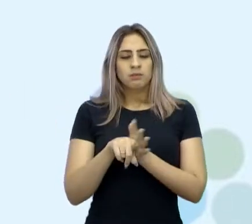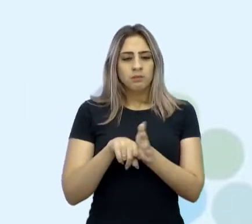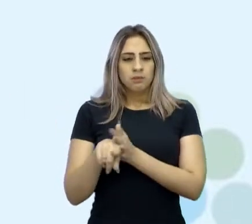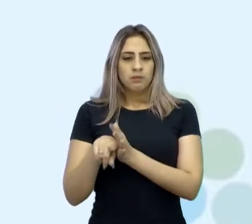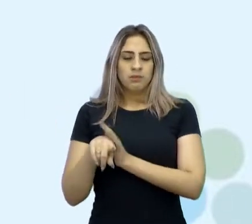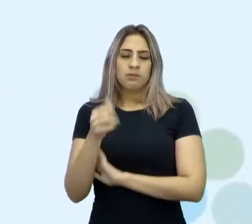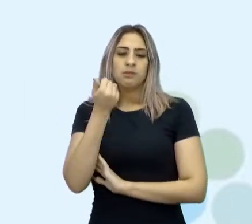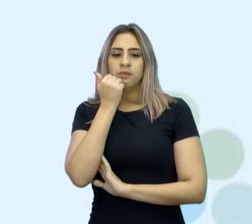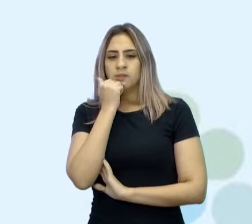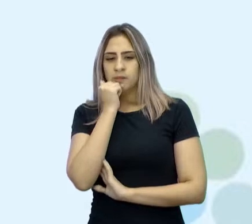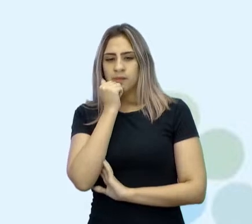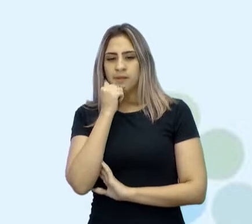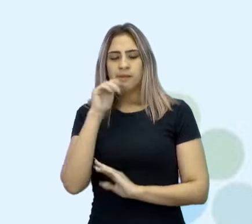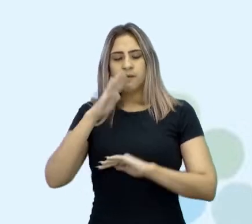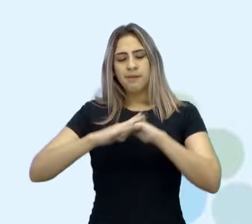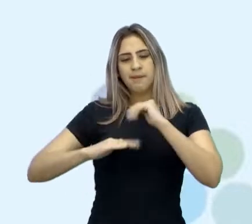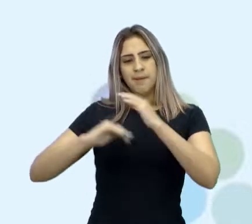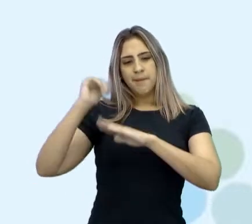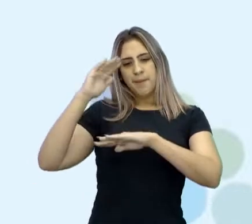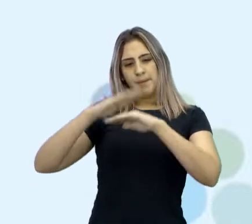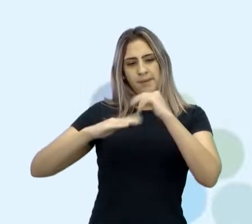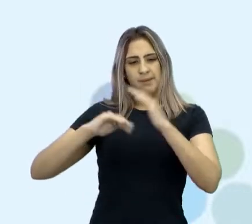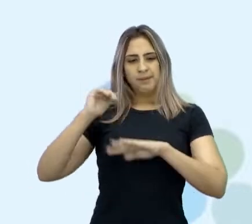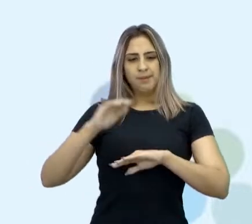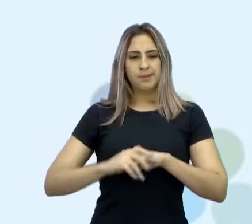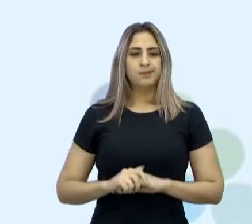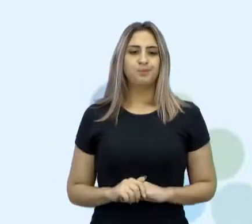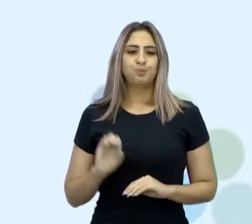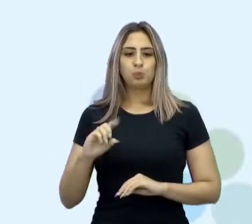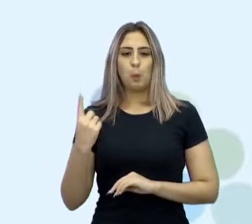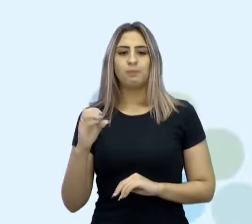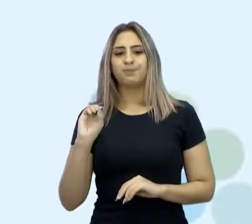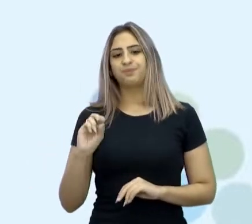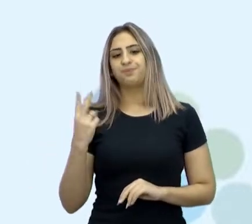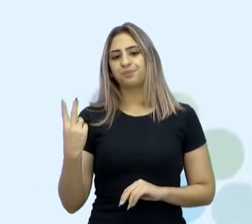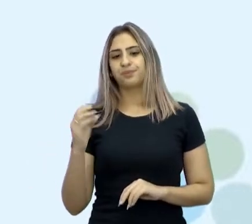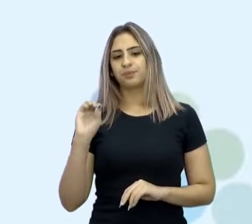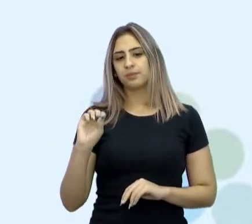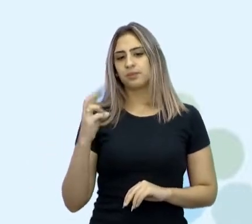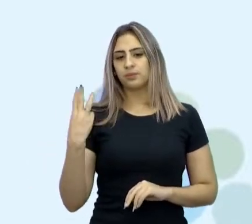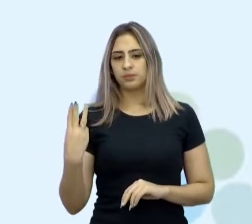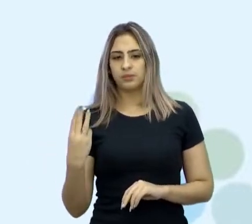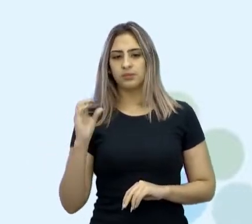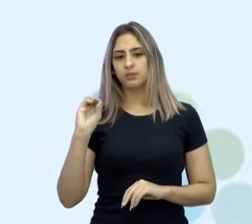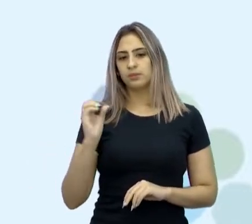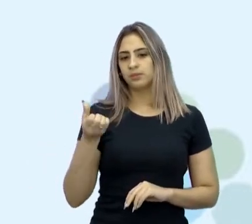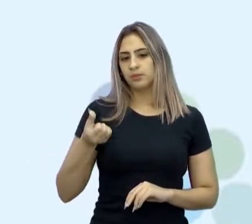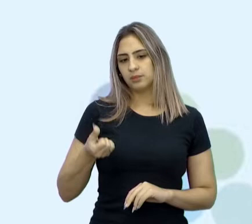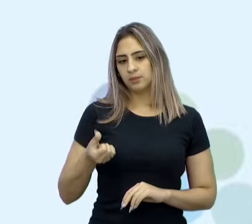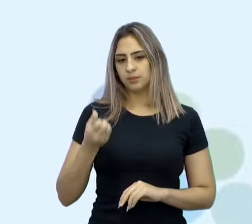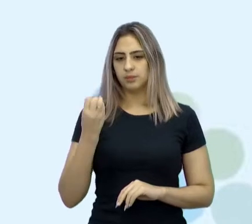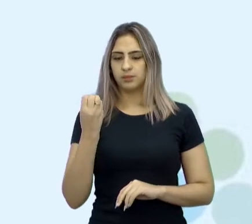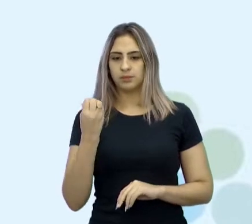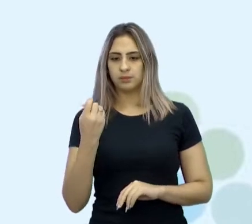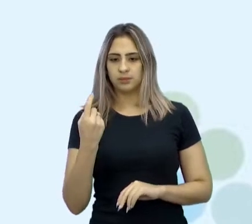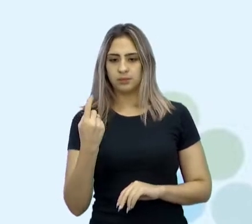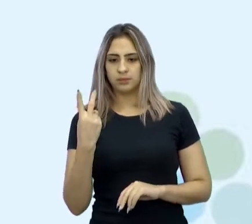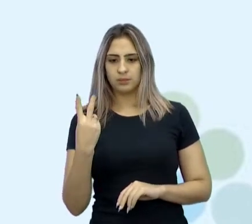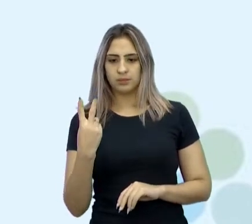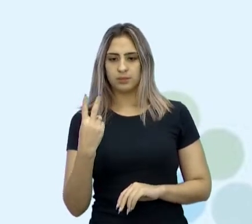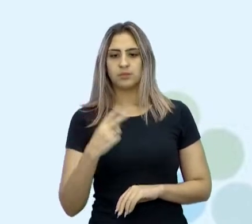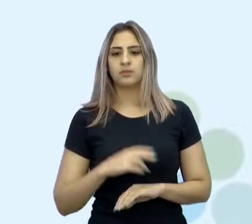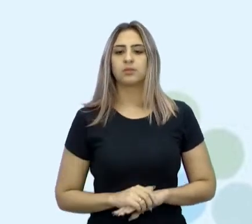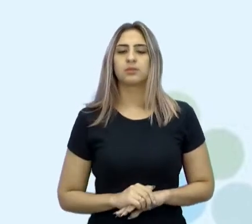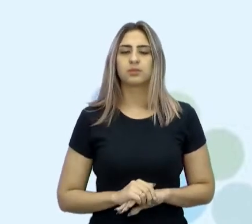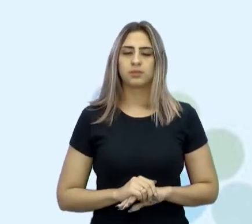científica e as habilidades são as habilidades aí 01, 02, 03,